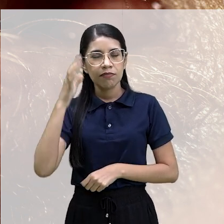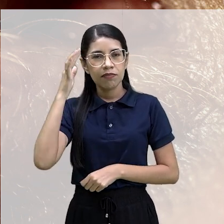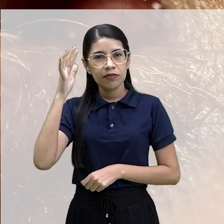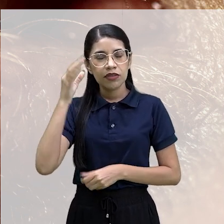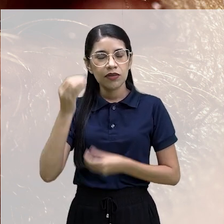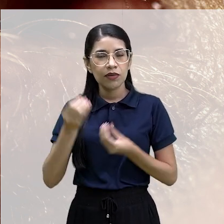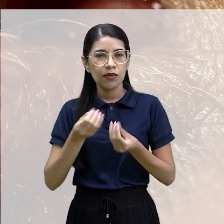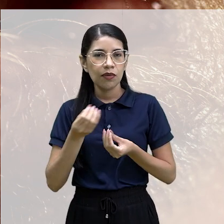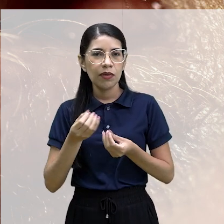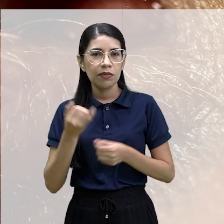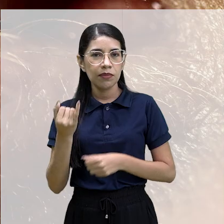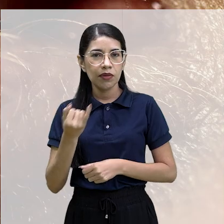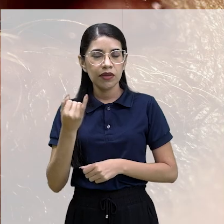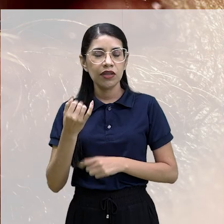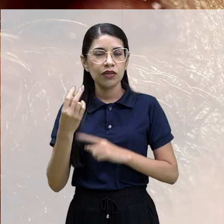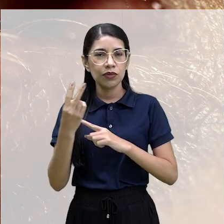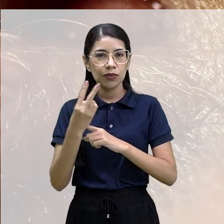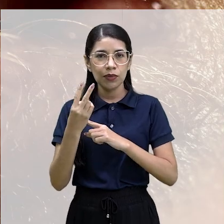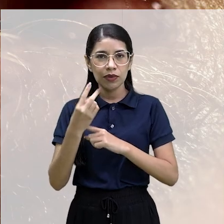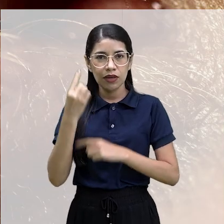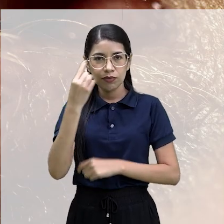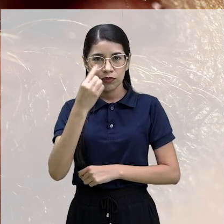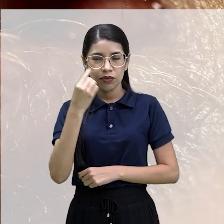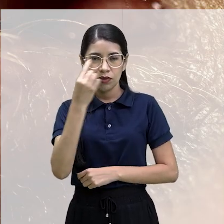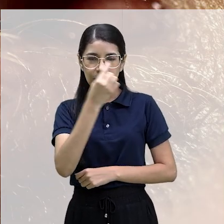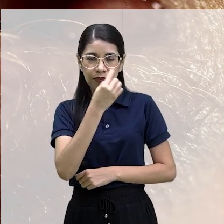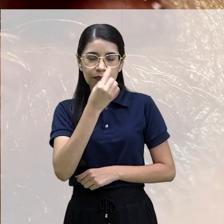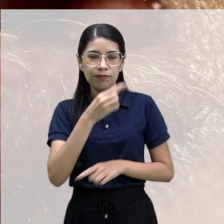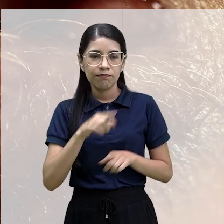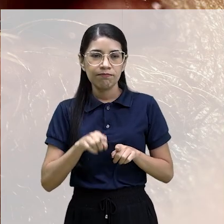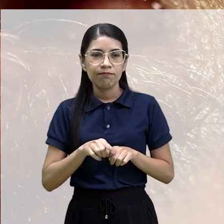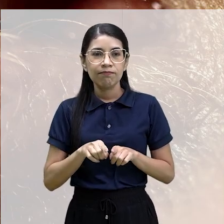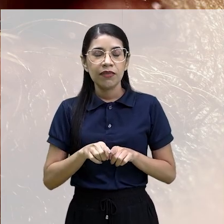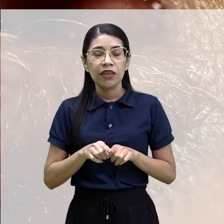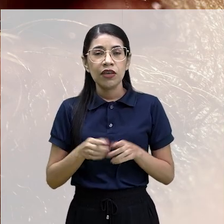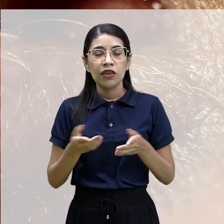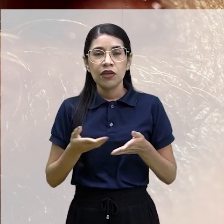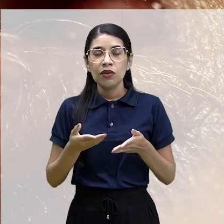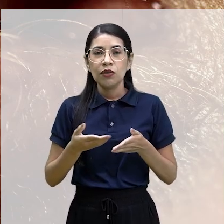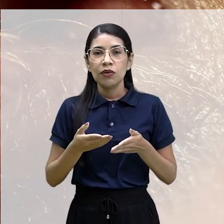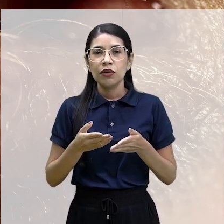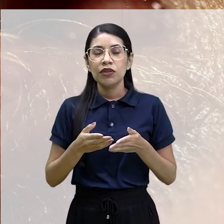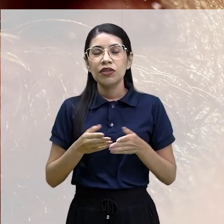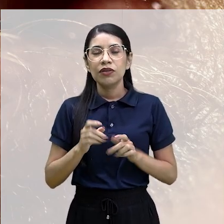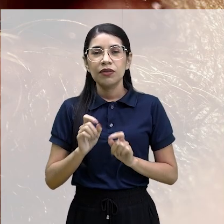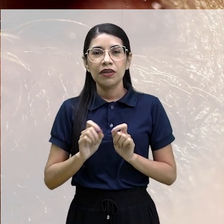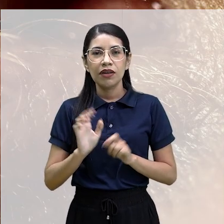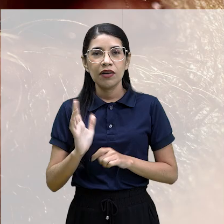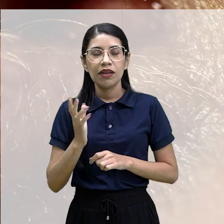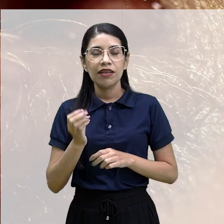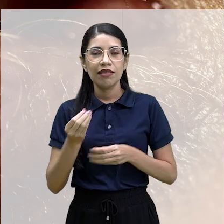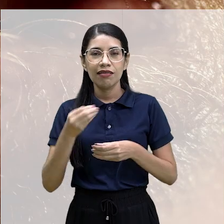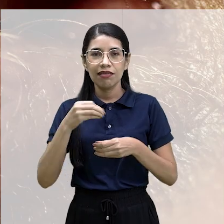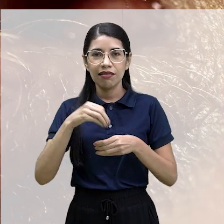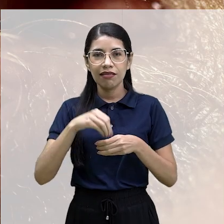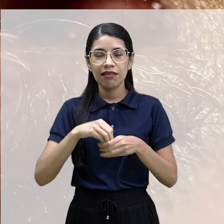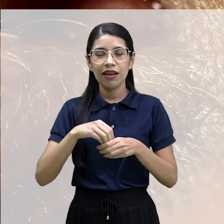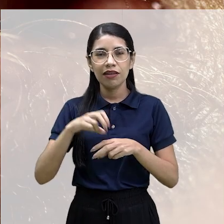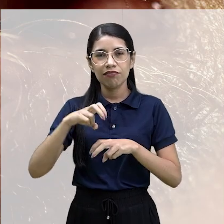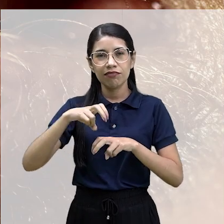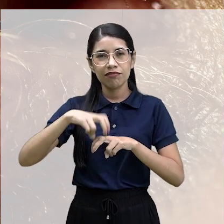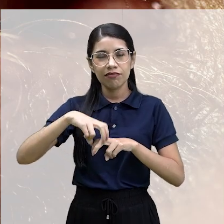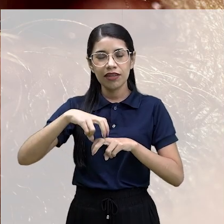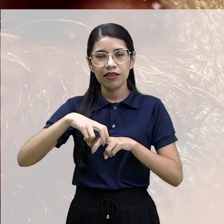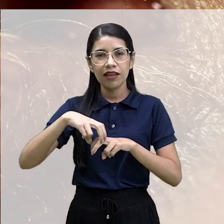importante cuidarmos do nosso olho. E hoje eu estou literalmente dentro de um olho ou